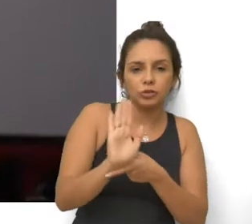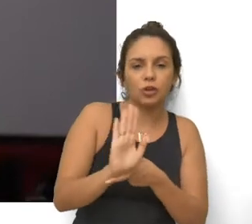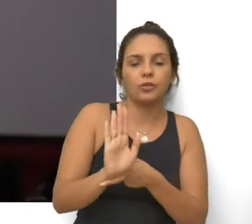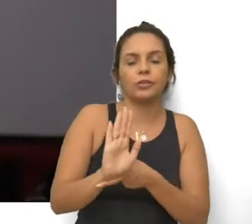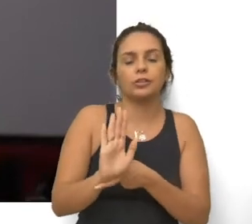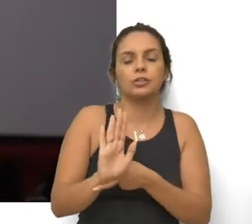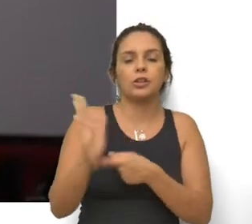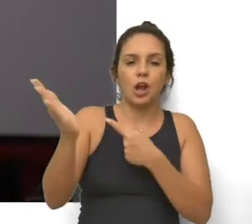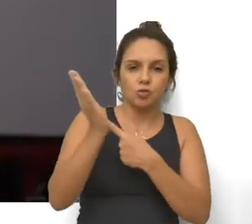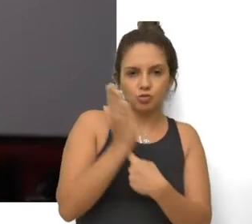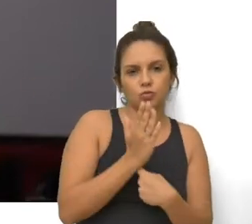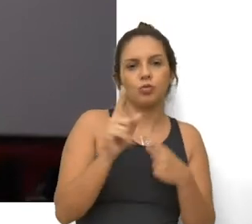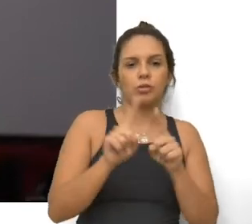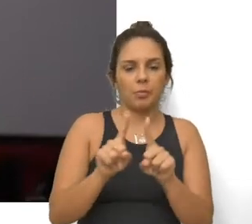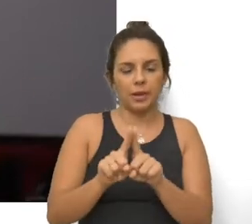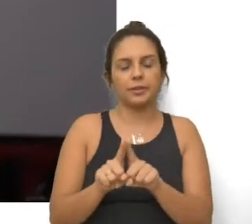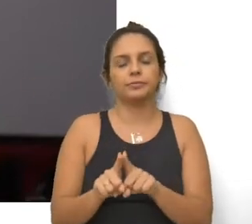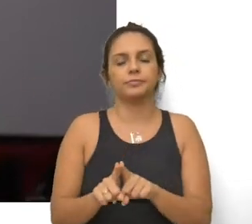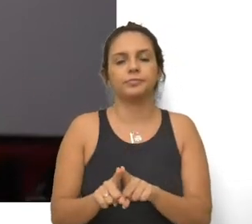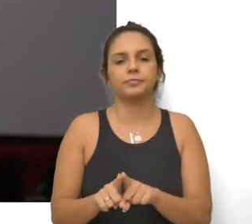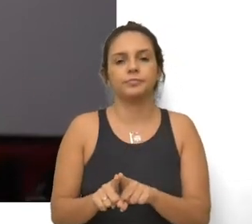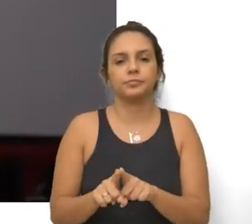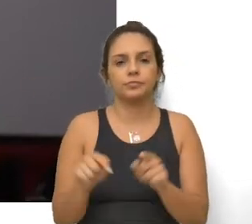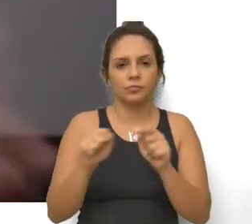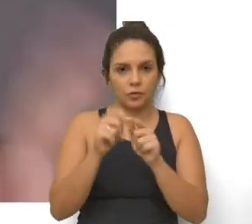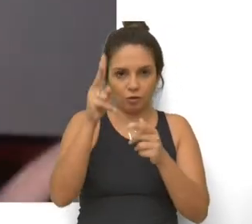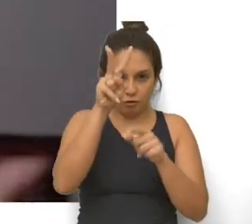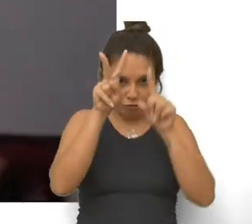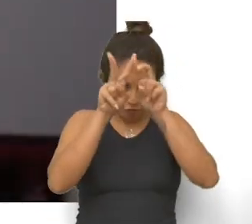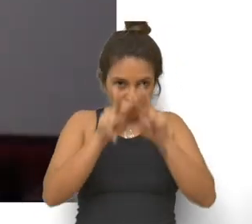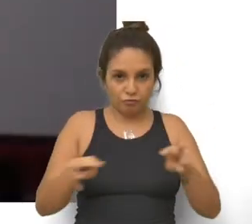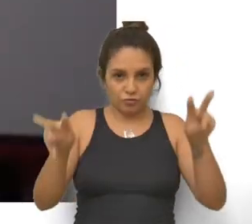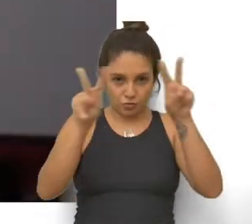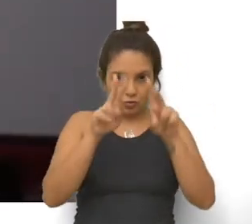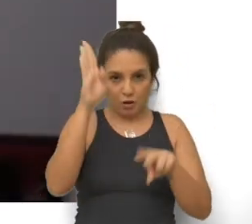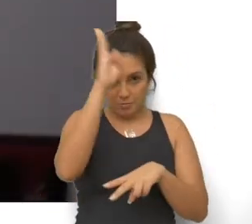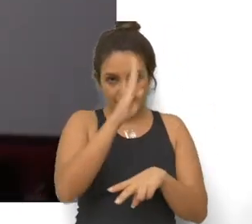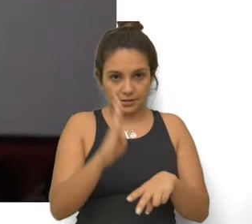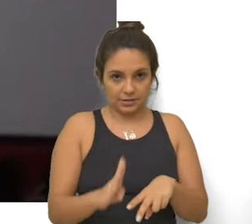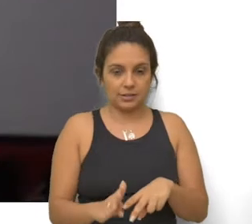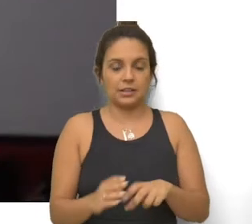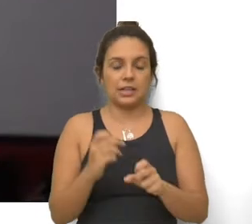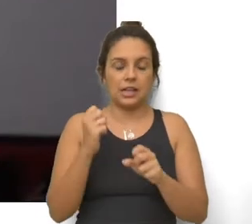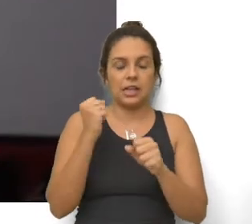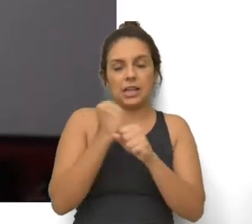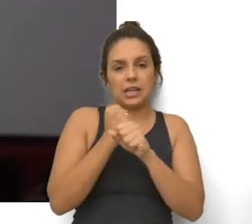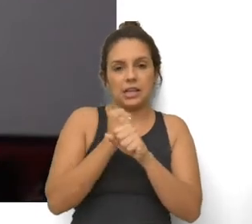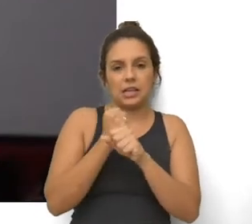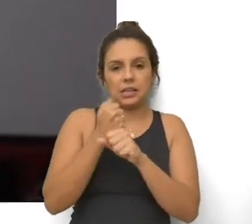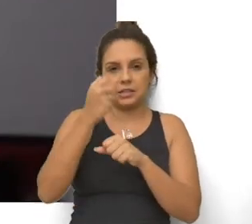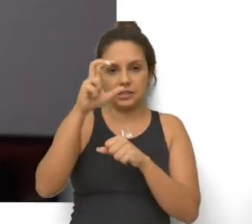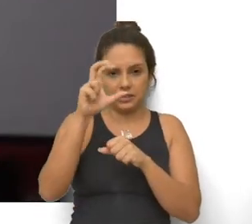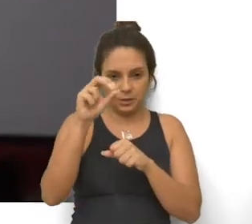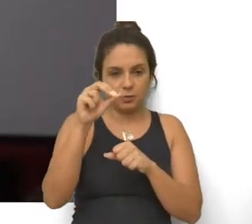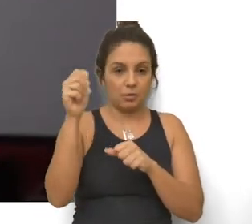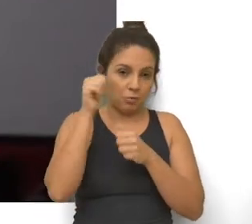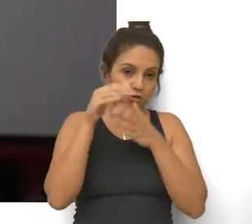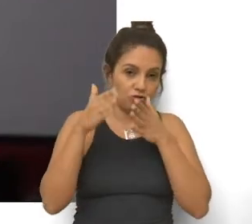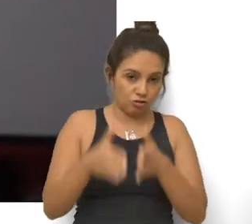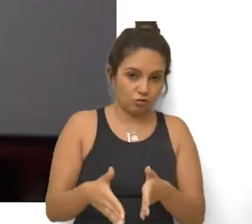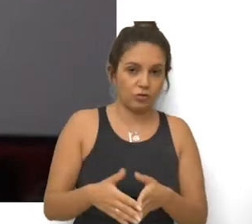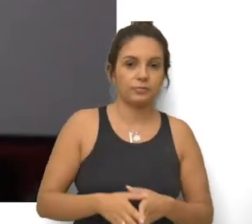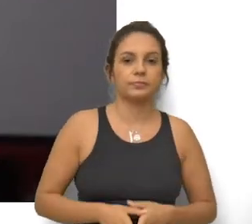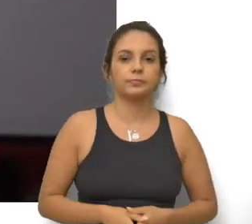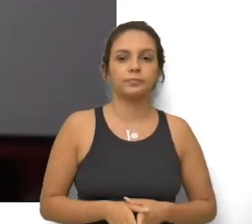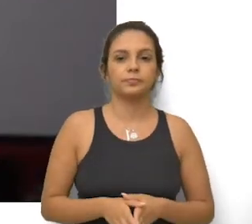foi maravilhoso, que fez uma síntese visual daquele Brasil dos anos 50, onde ela chegou, né,